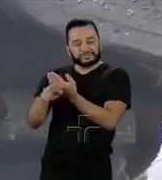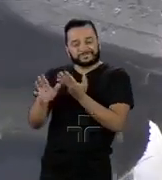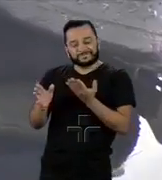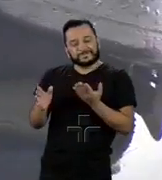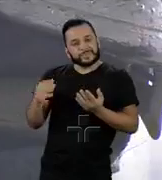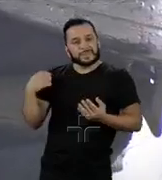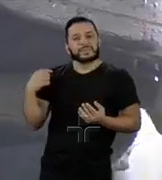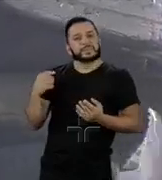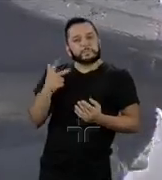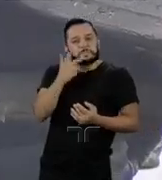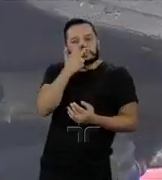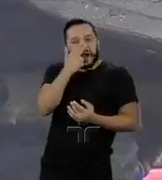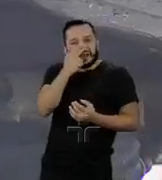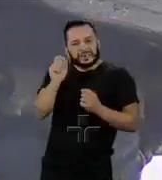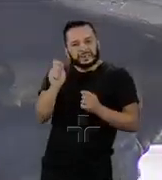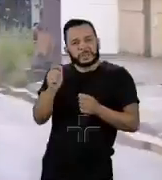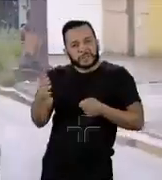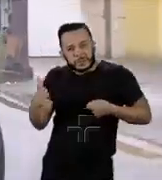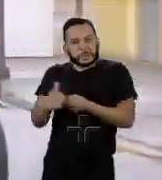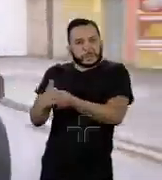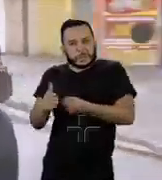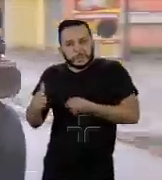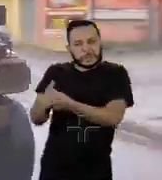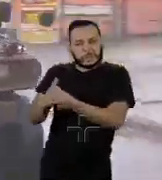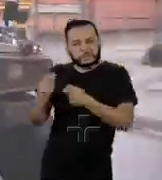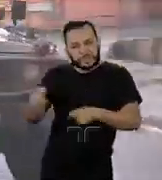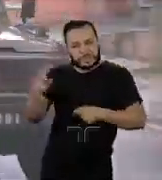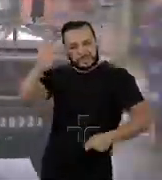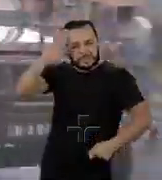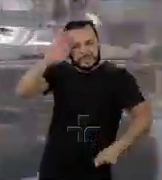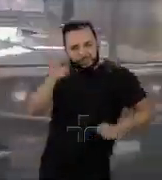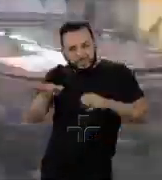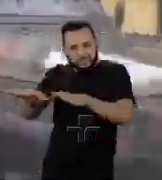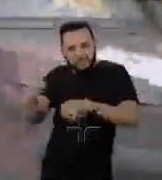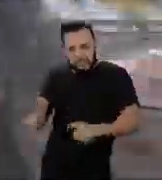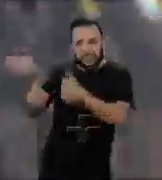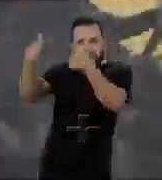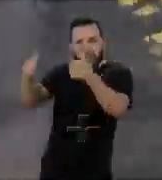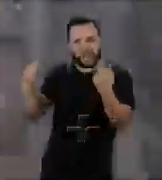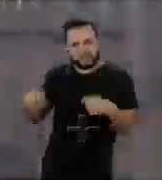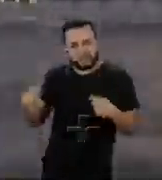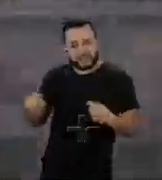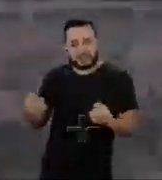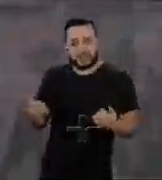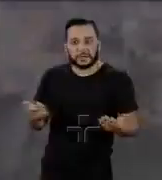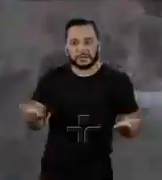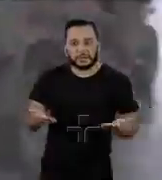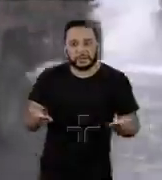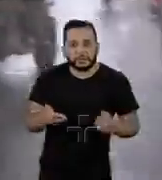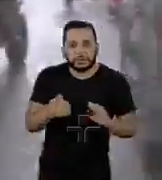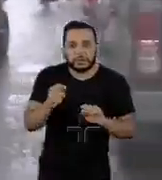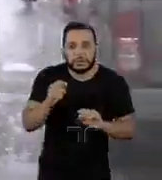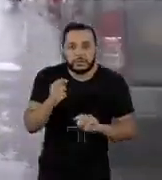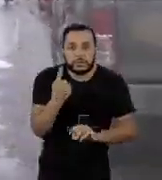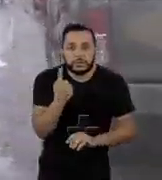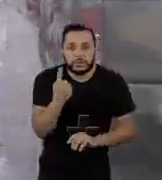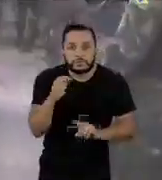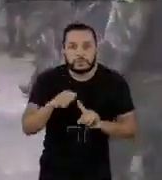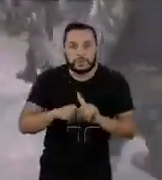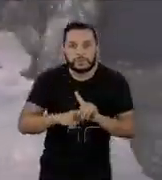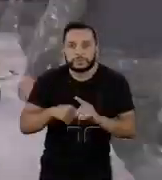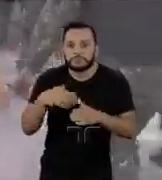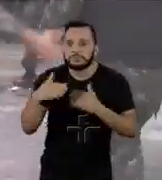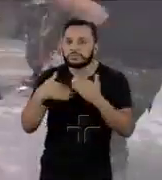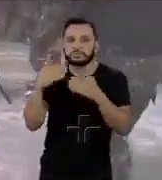maior pressão nos resultados da intervenção federal do Rio de Janeiro, que completa um mês. Por enquanto, a